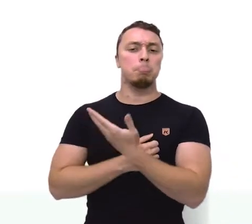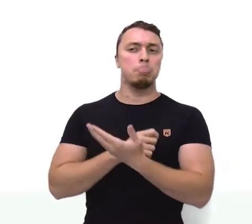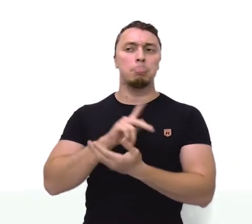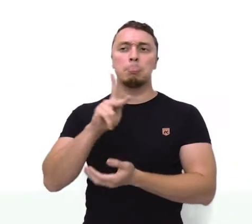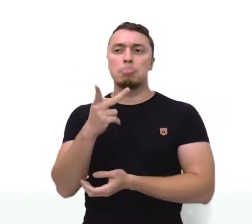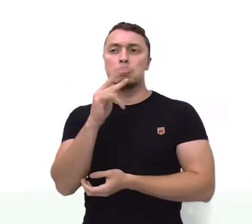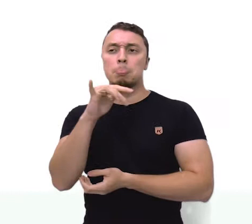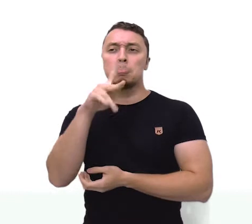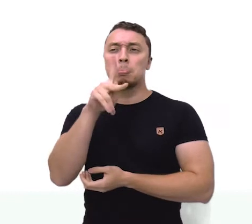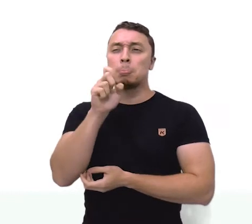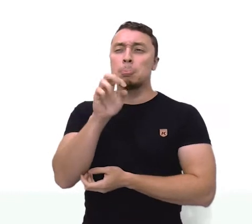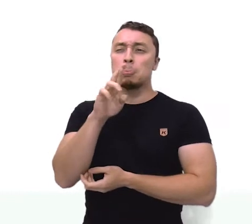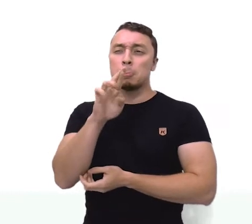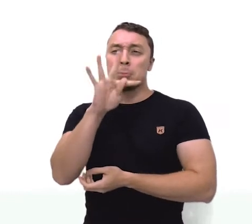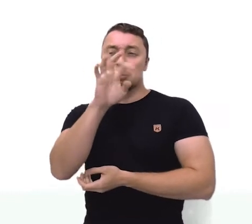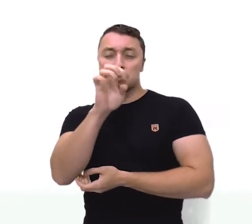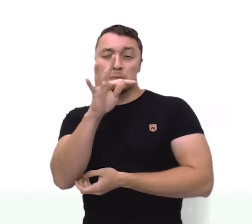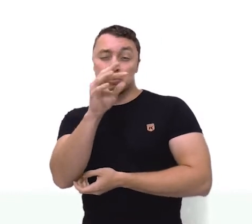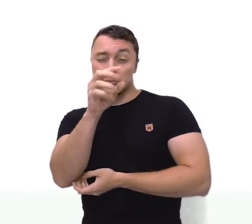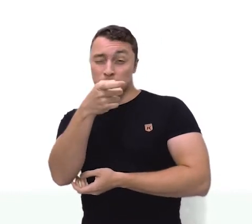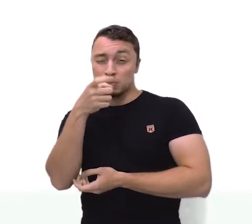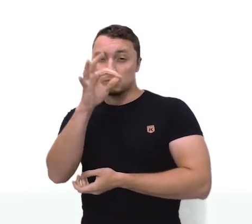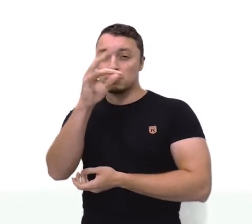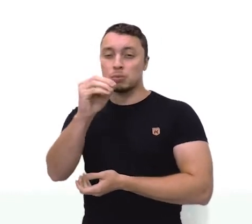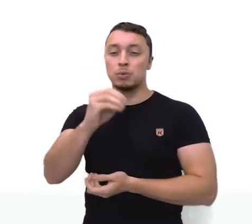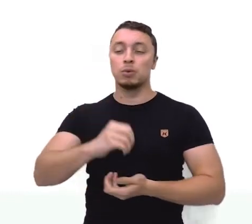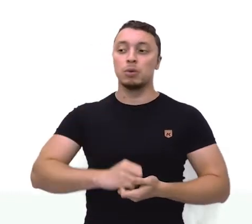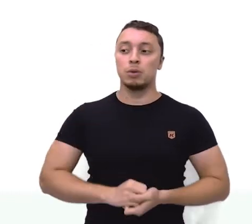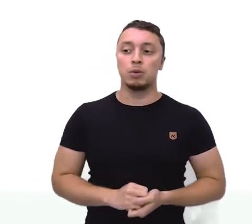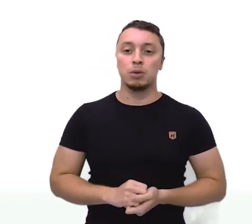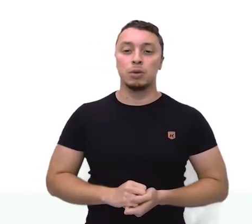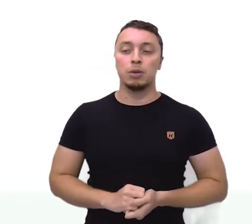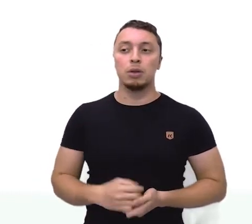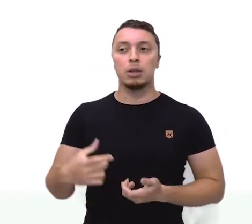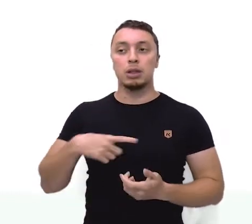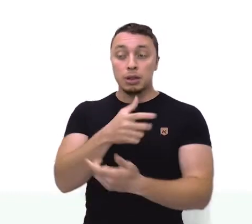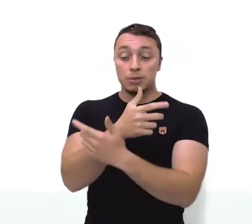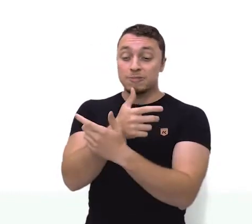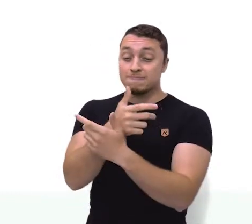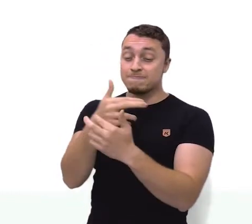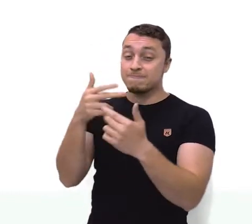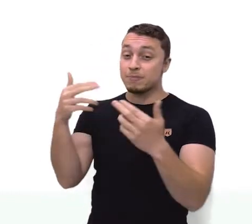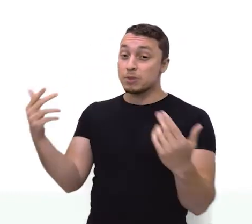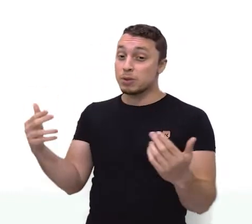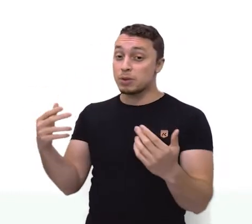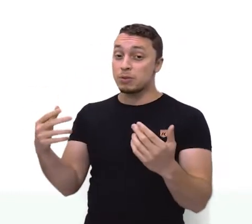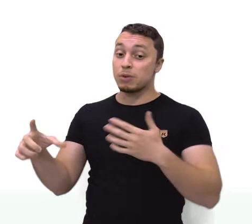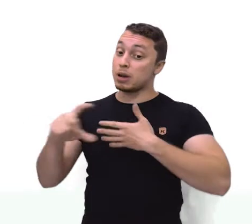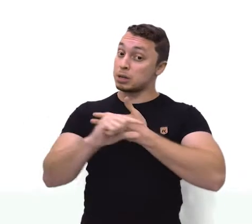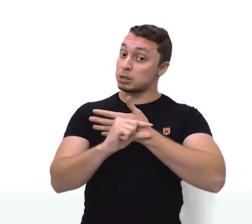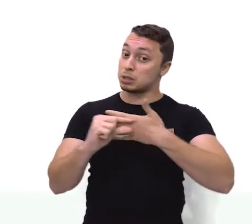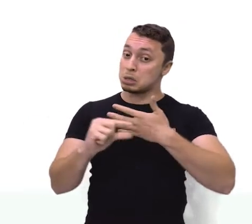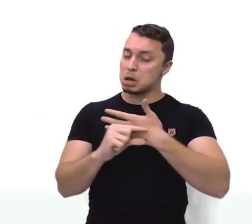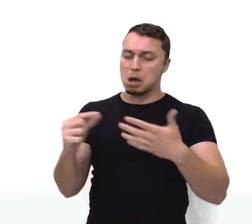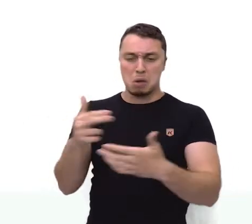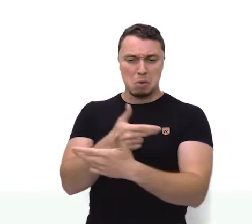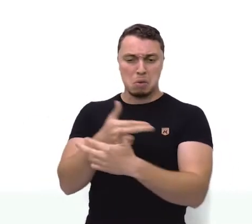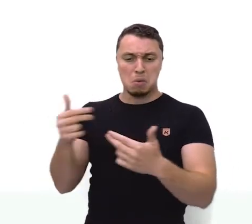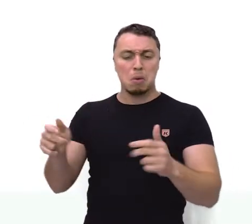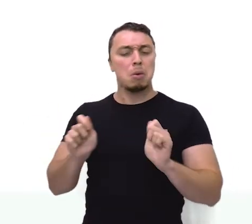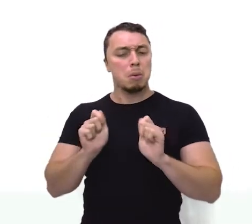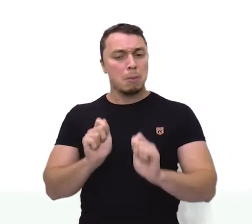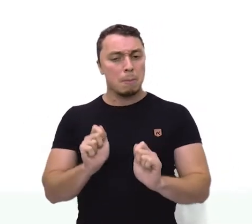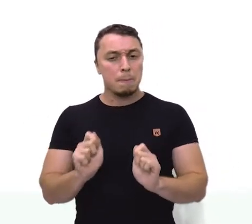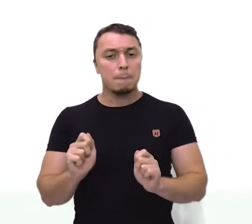importância? O termo hipertexto, de acordo com as várias definições de autores, pode